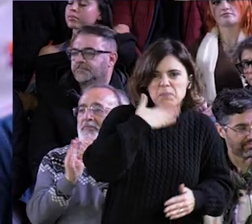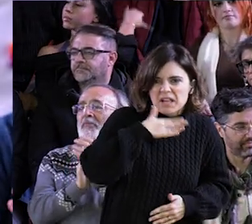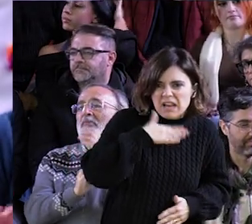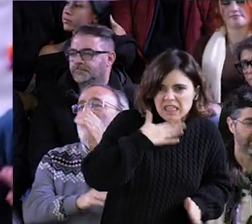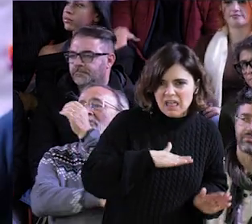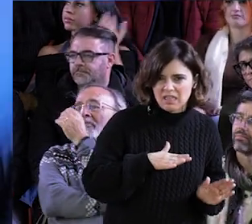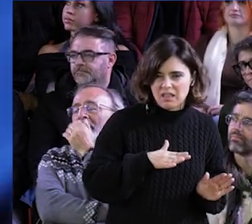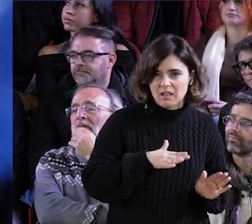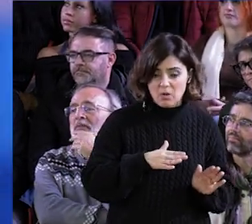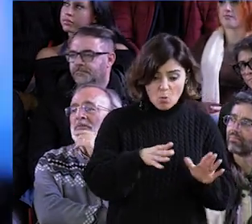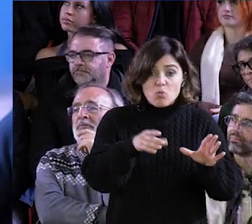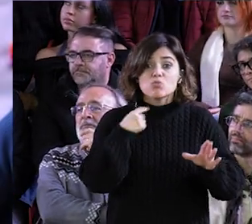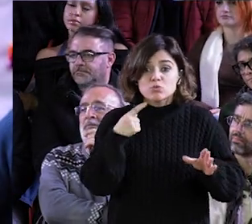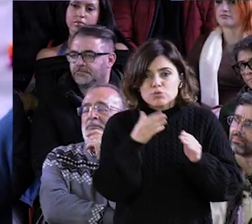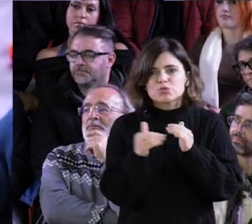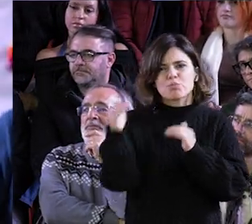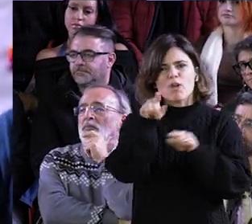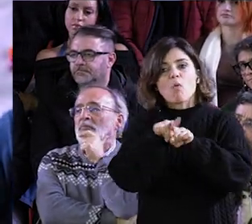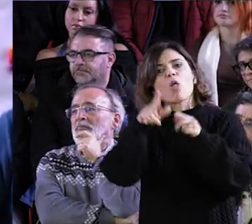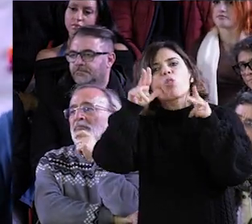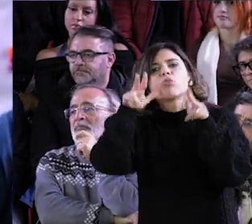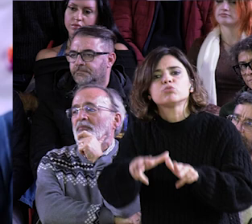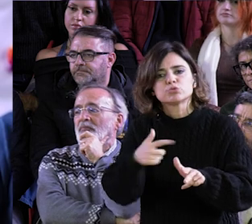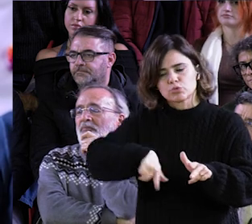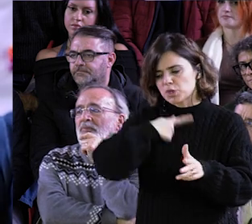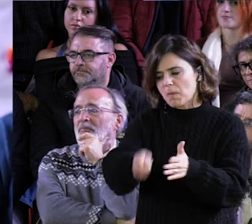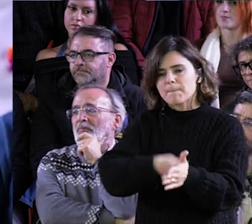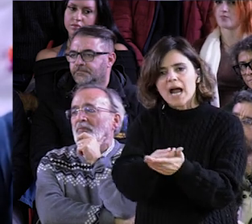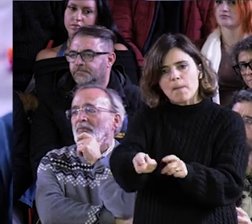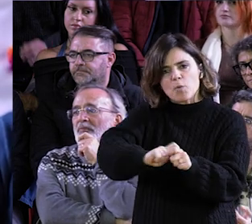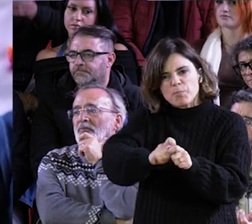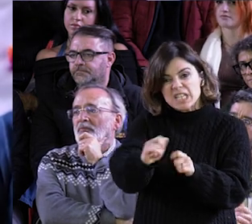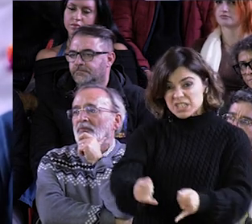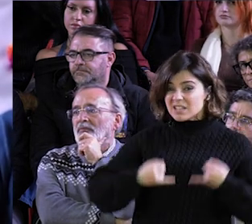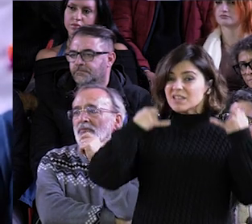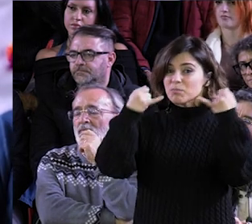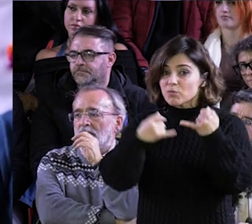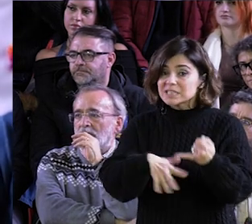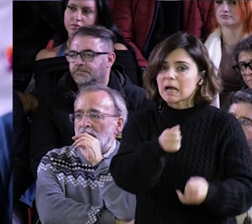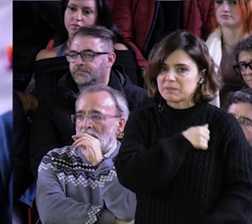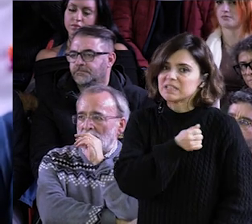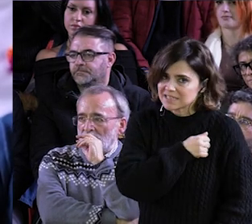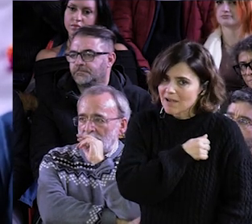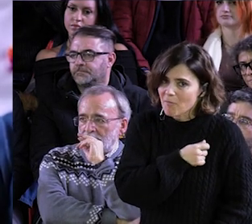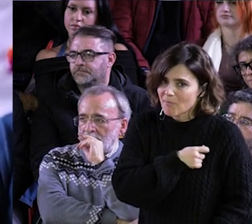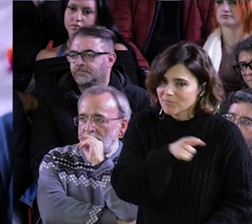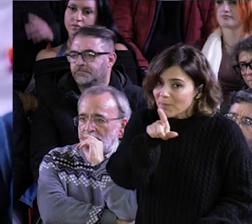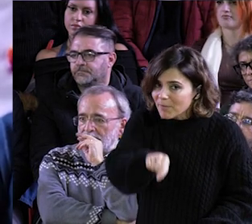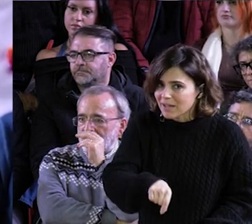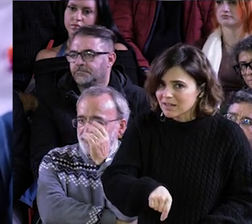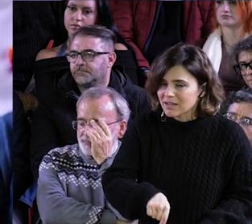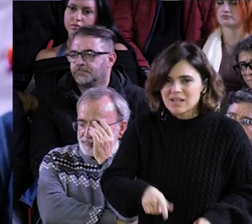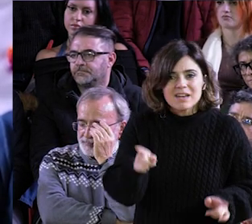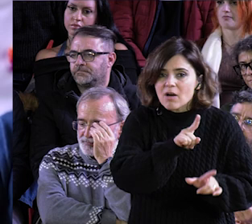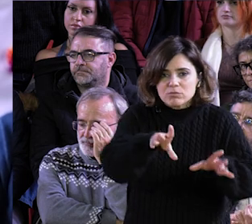que o curso superior seja um luxo pelo qual temos que pagar propina e depois ainda a habitação, como vimos hoje de manhã. Não aceitamos que nos